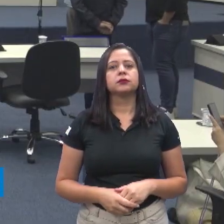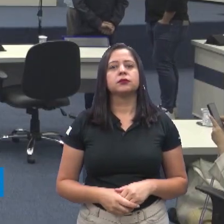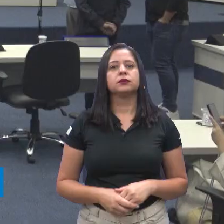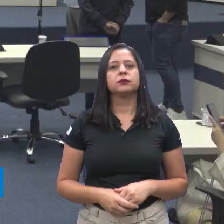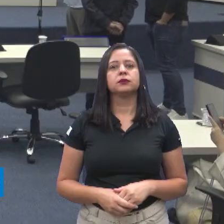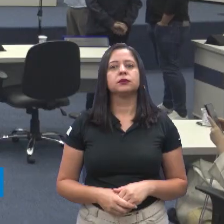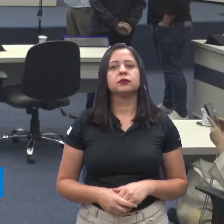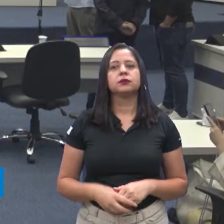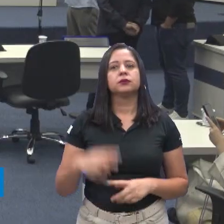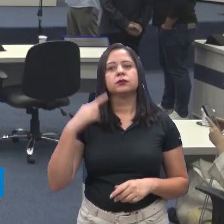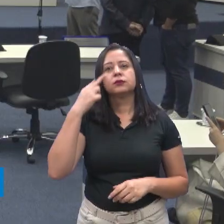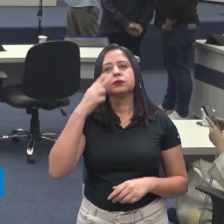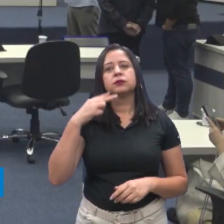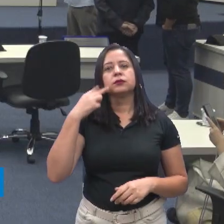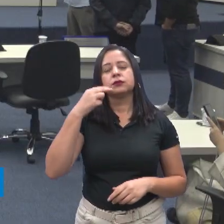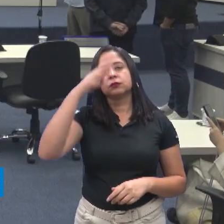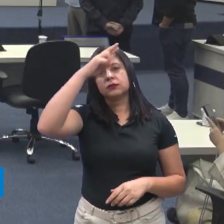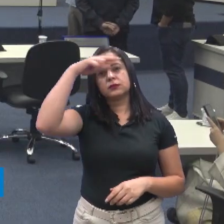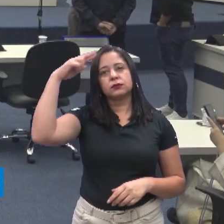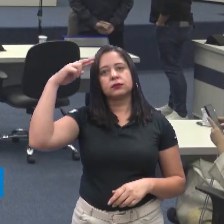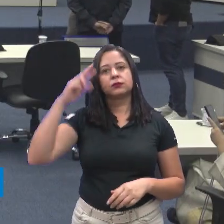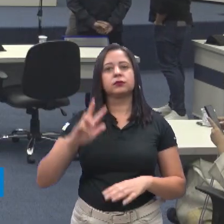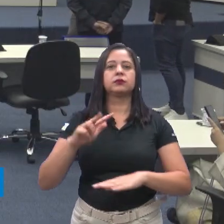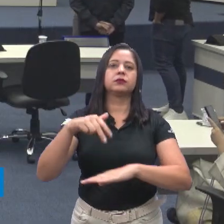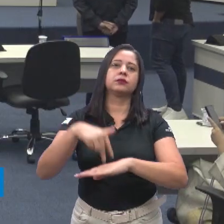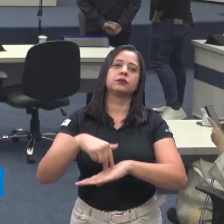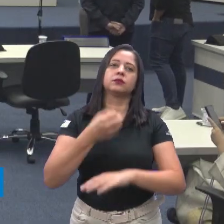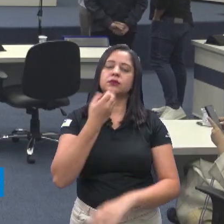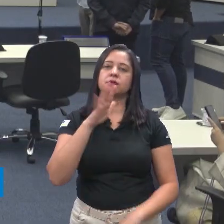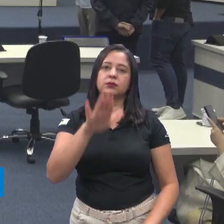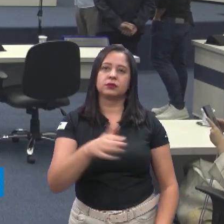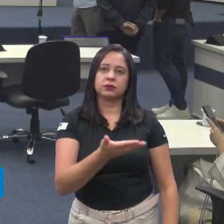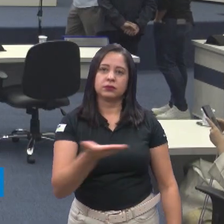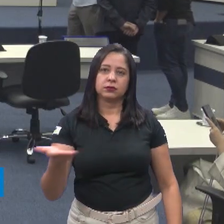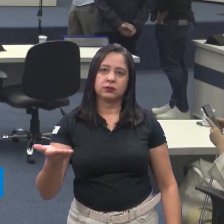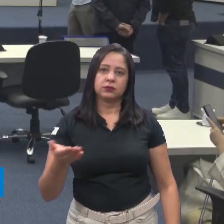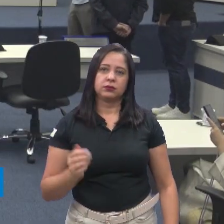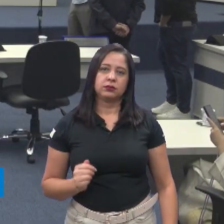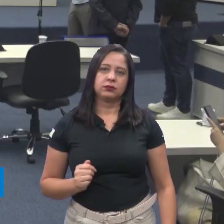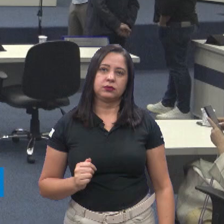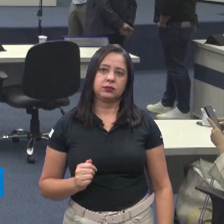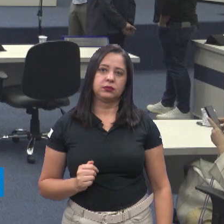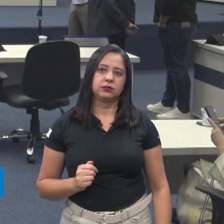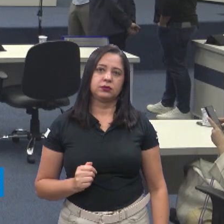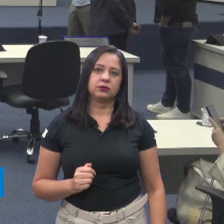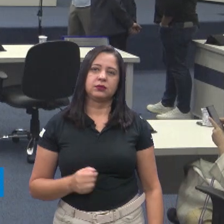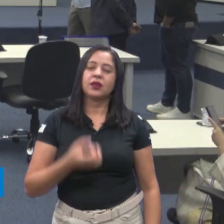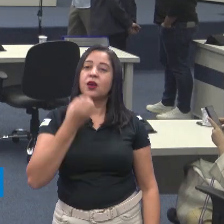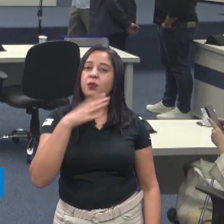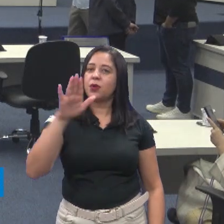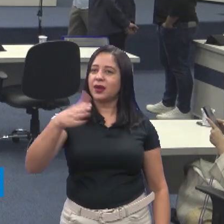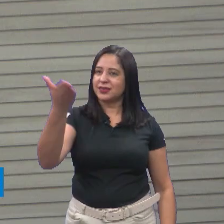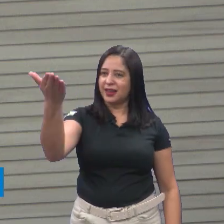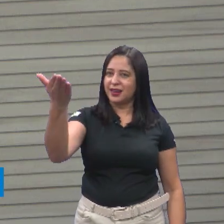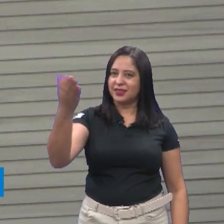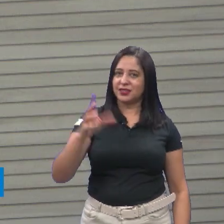Questão de ordem, vereador Roberto Chagas. Senhor presidente, boa tarde a todos. Daniel, boa tarde, meu garoto.